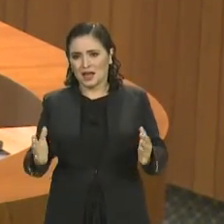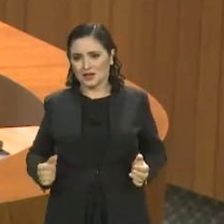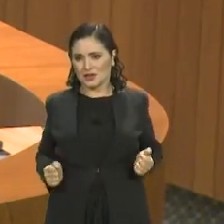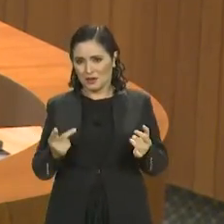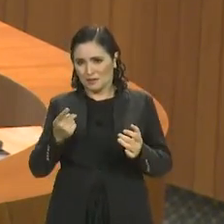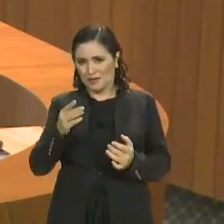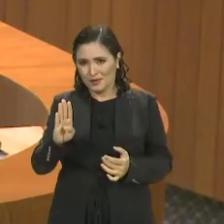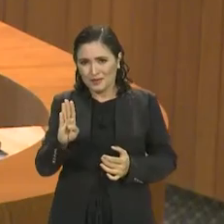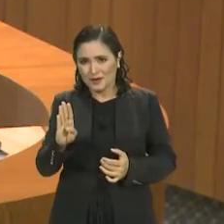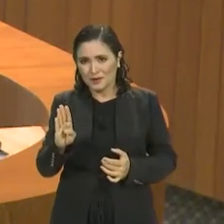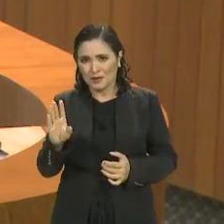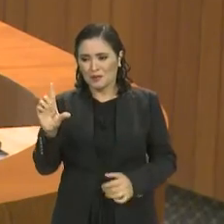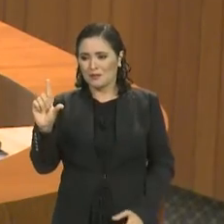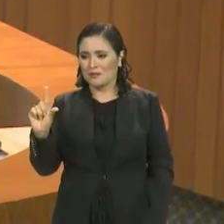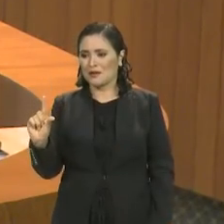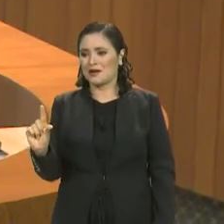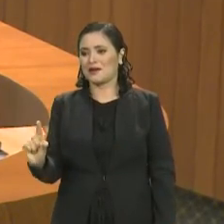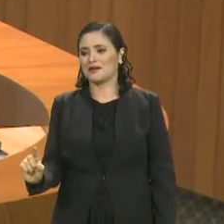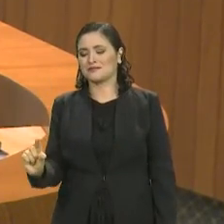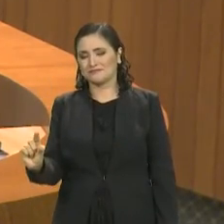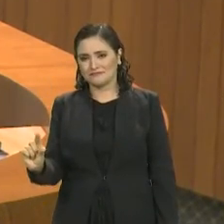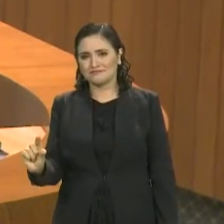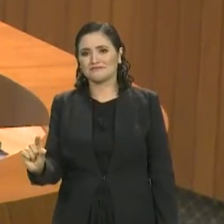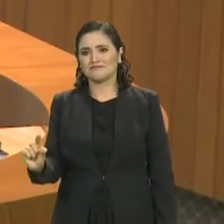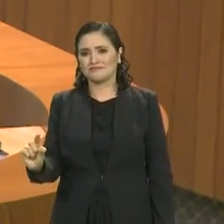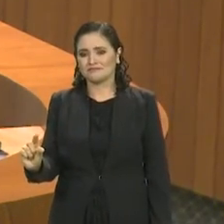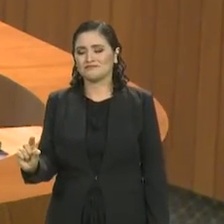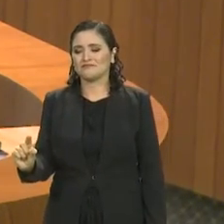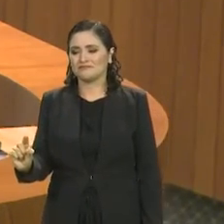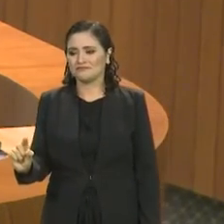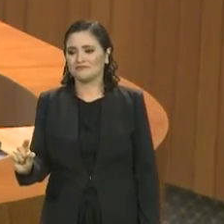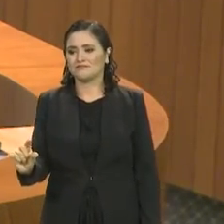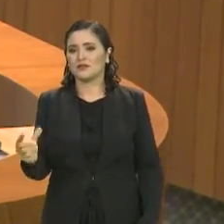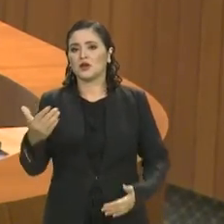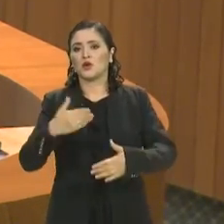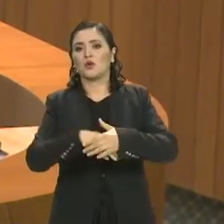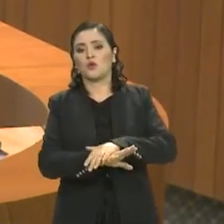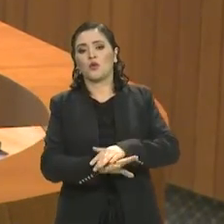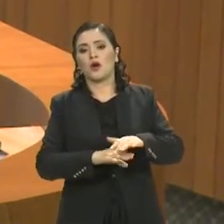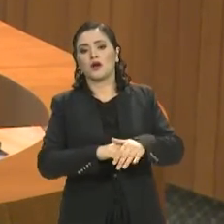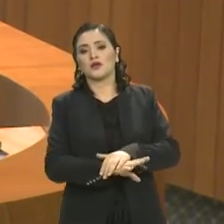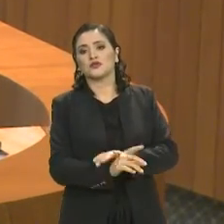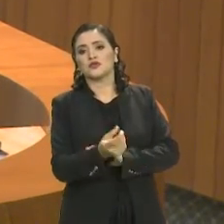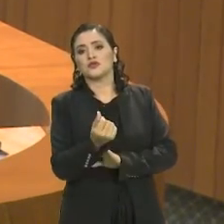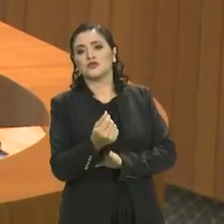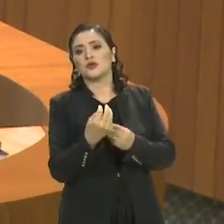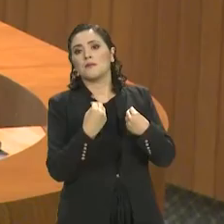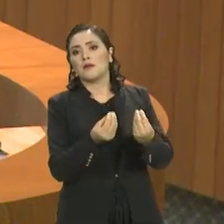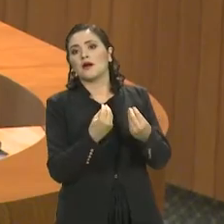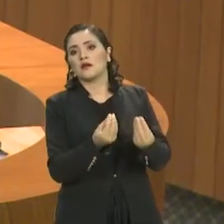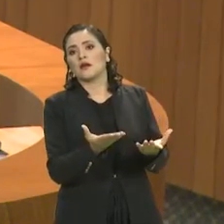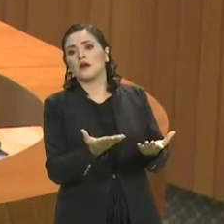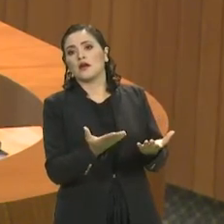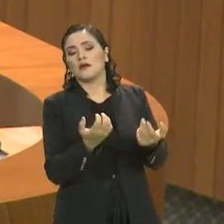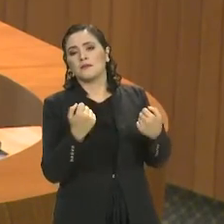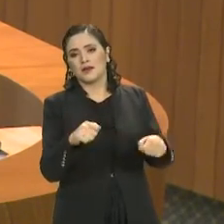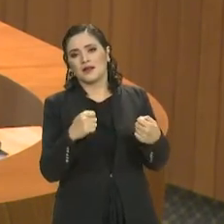dos últimos 4 anos, no ano passado. Está guardando dinheiro para quebrar, tem que fazer investimento. Não